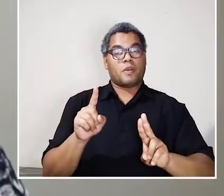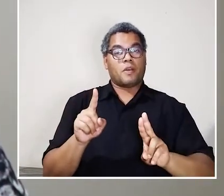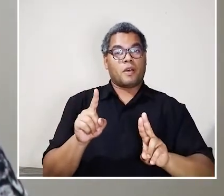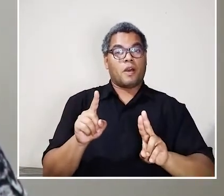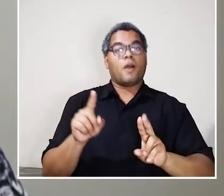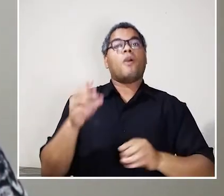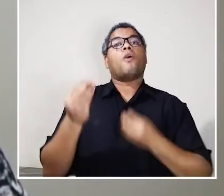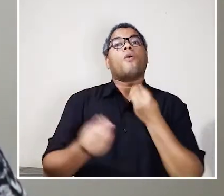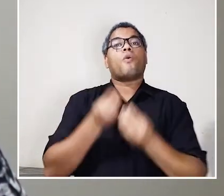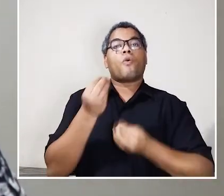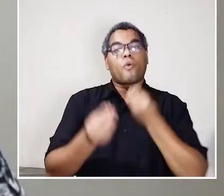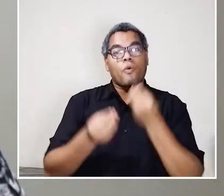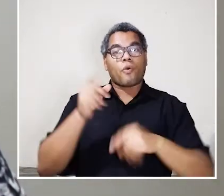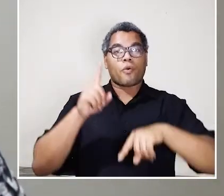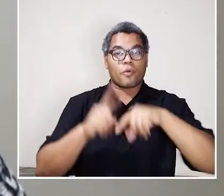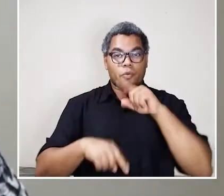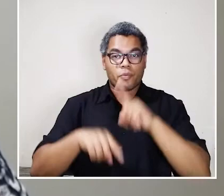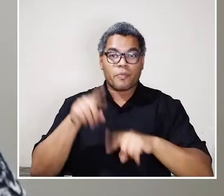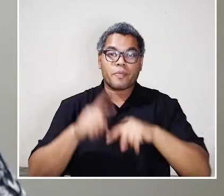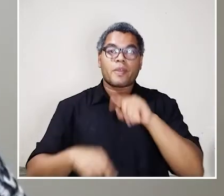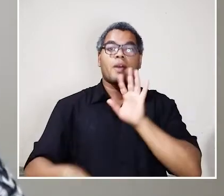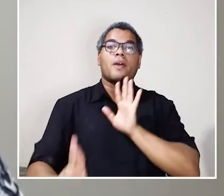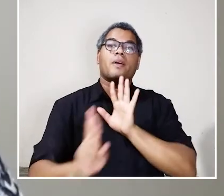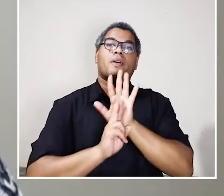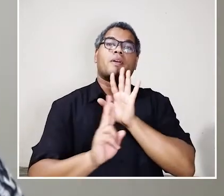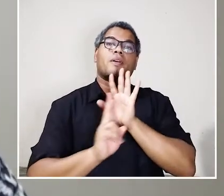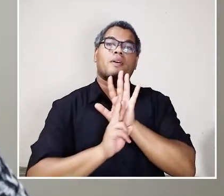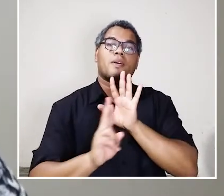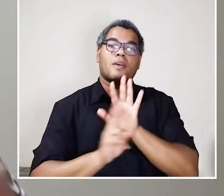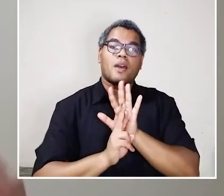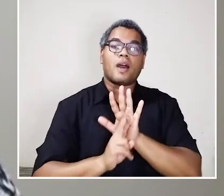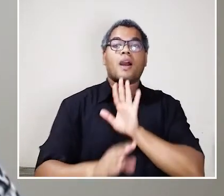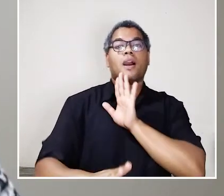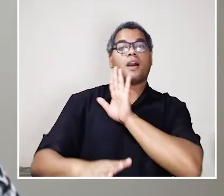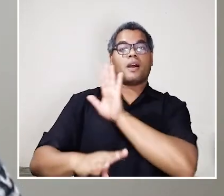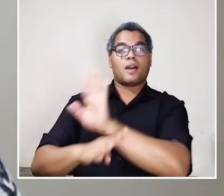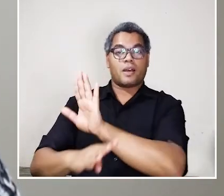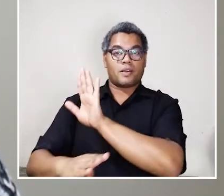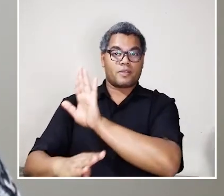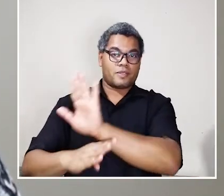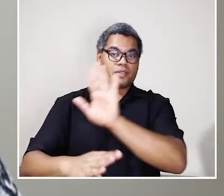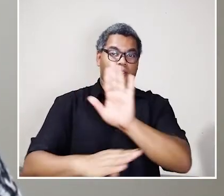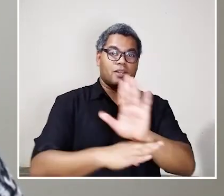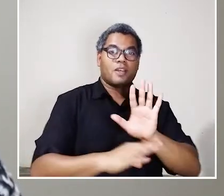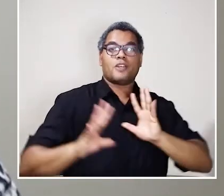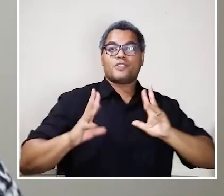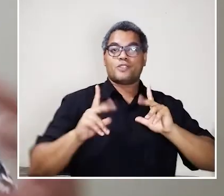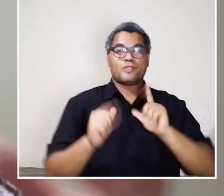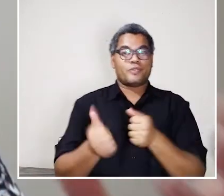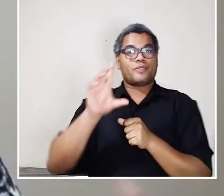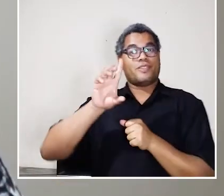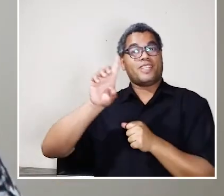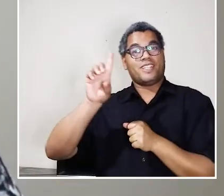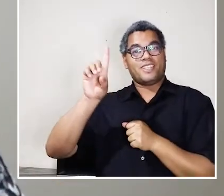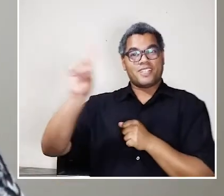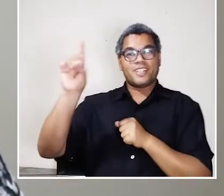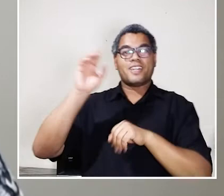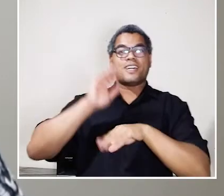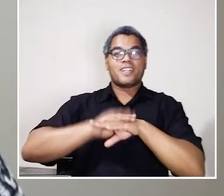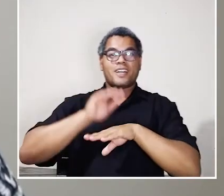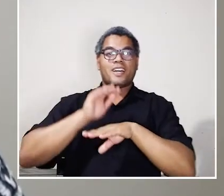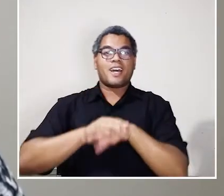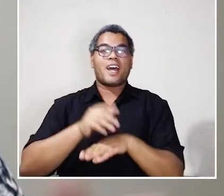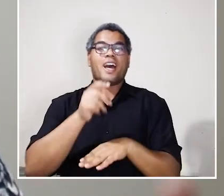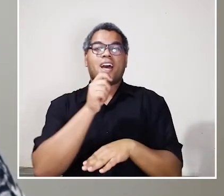como seus instrumentos, como seus embaixadores, como cooperadores de tudo aquilo que Ele está